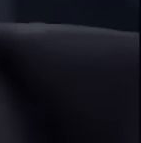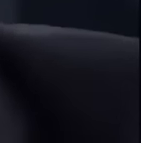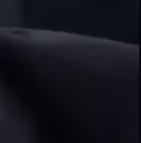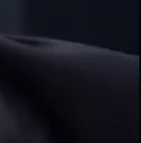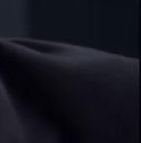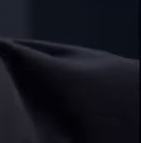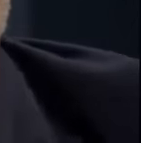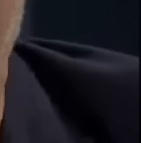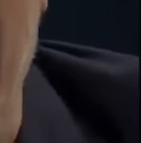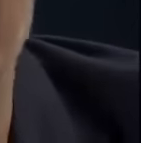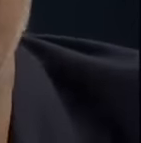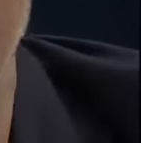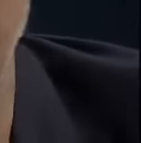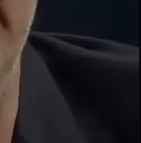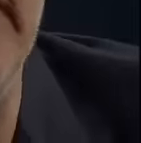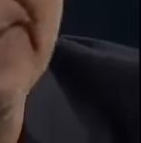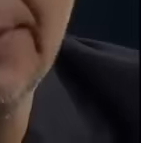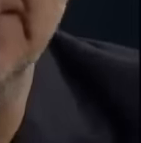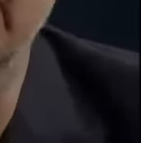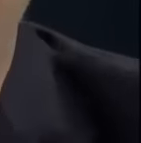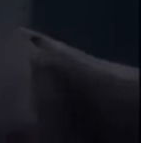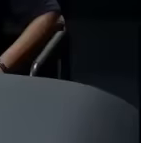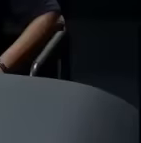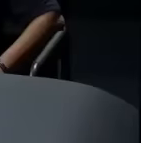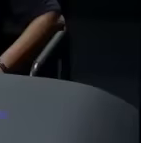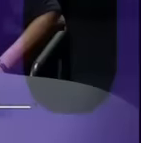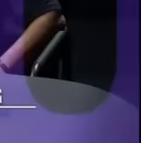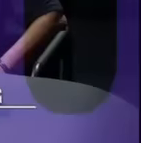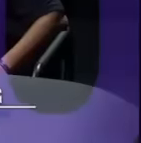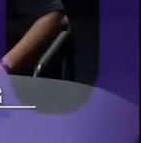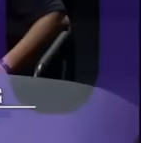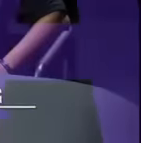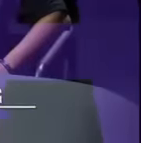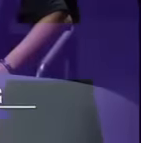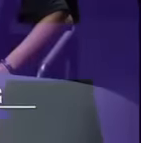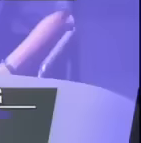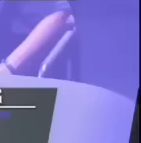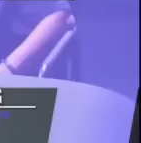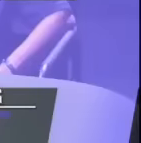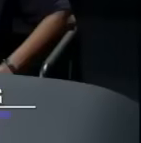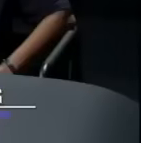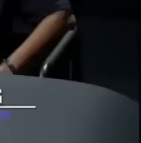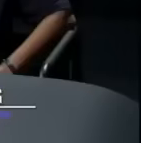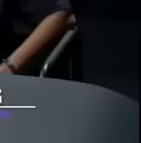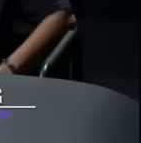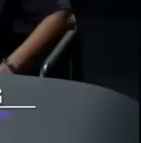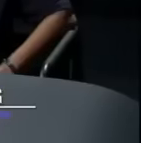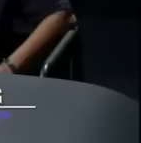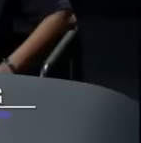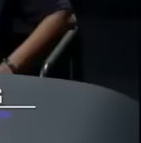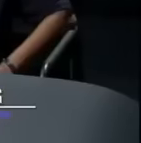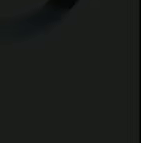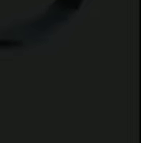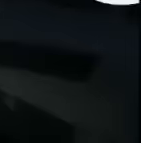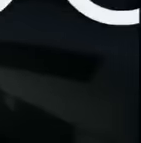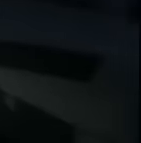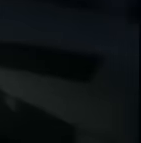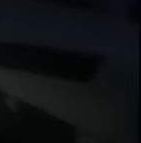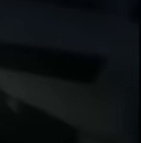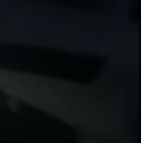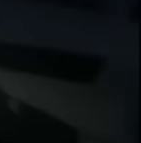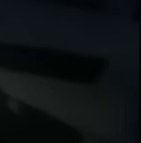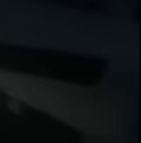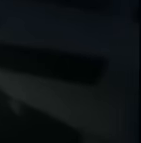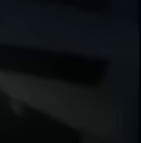às crianças que atende na casa do Zezinho. Tia Dag, a minha florzinha ardida,